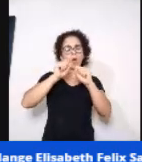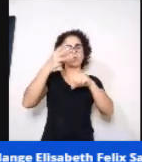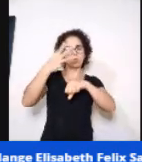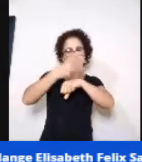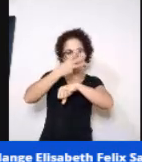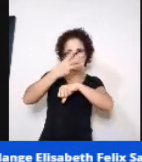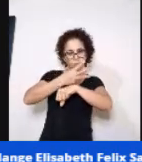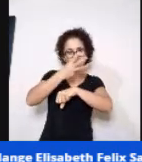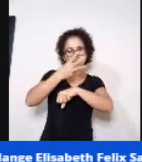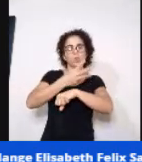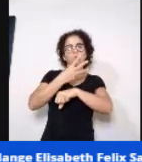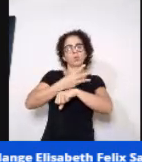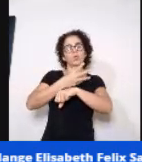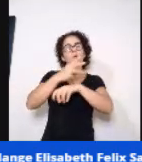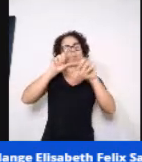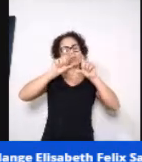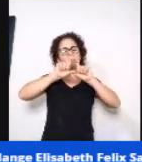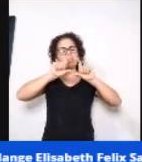um texto para você